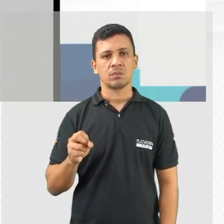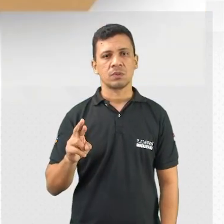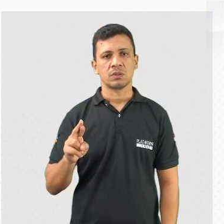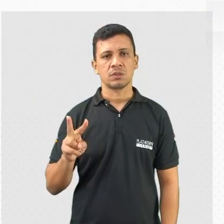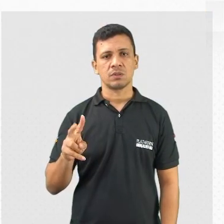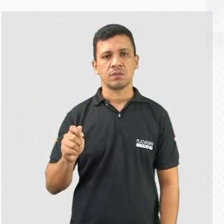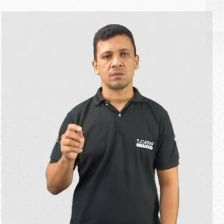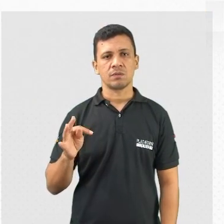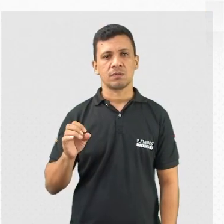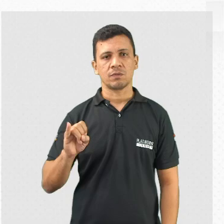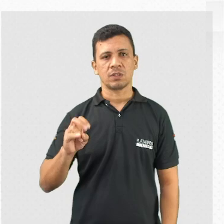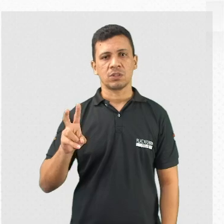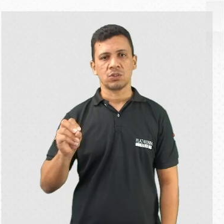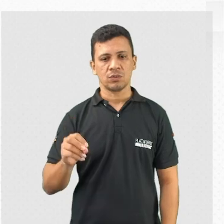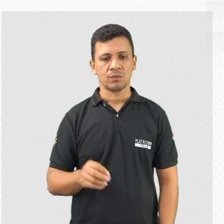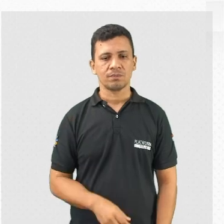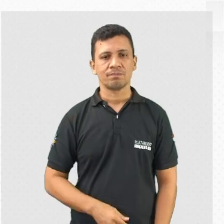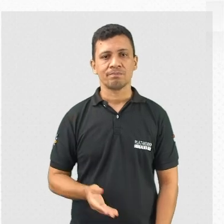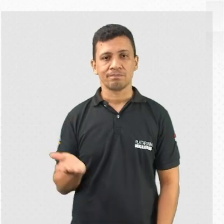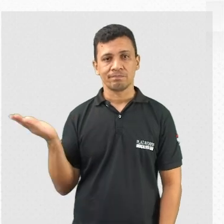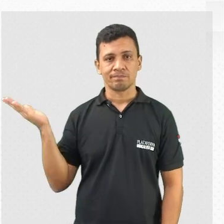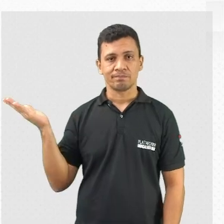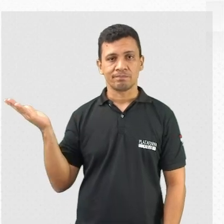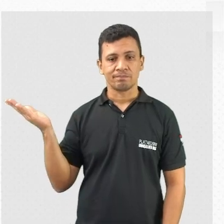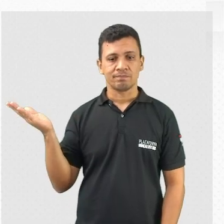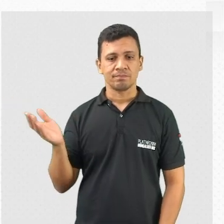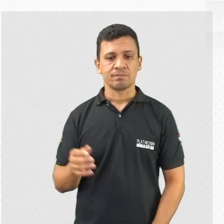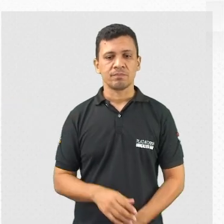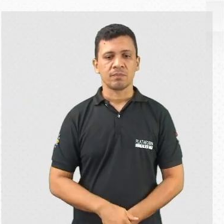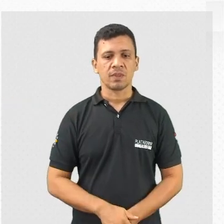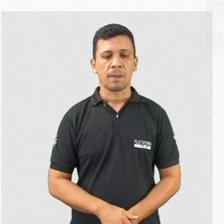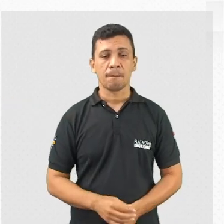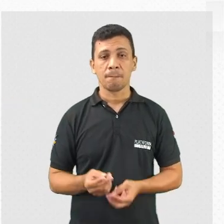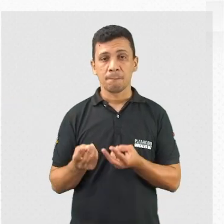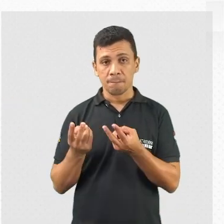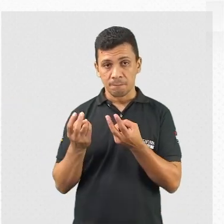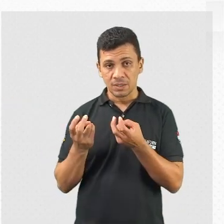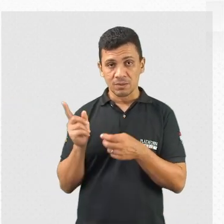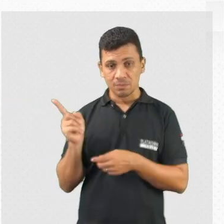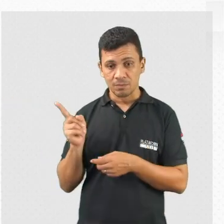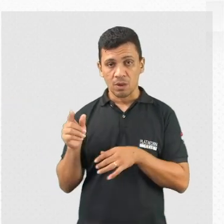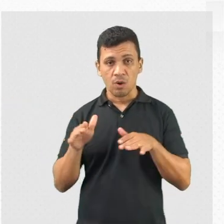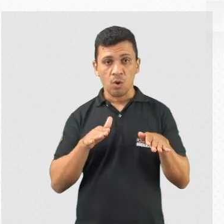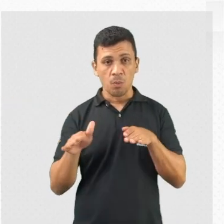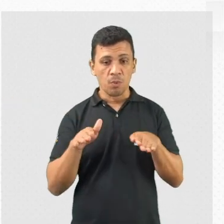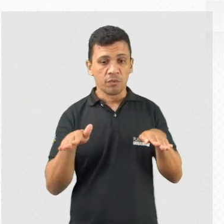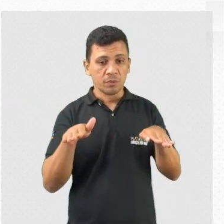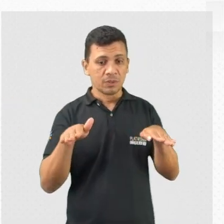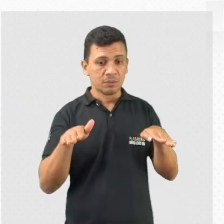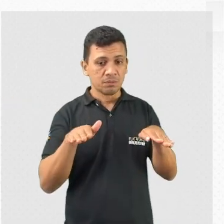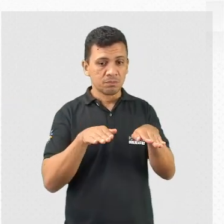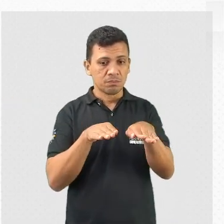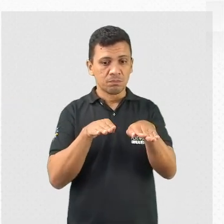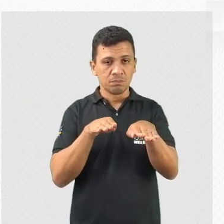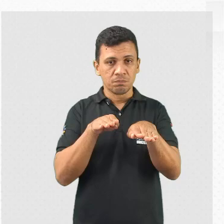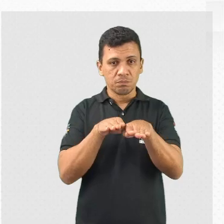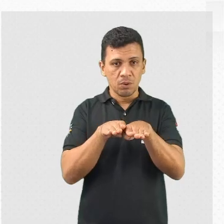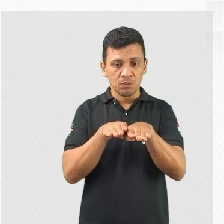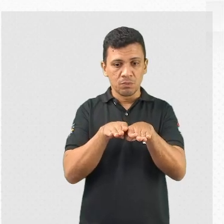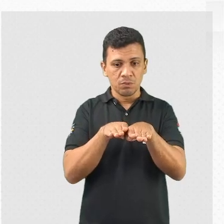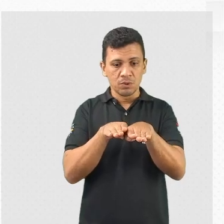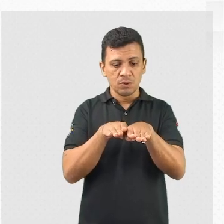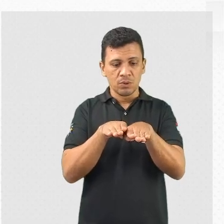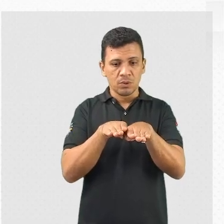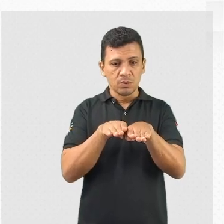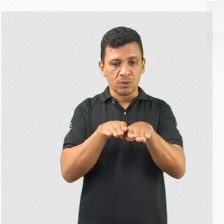tá? Deixa eu mostrar aqui na imagem para ti, ó. Perceba que elas movimentam em sentido oposto, só que diferentemente do